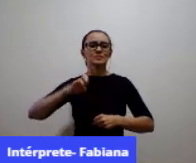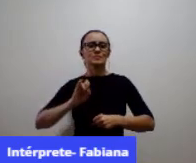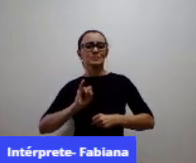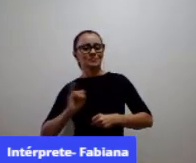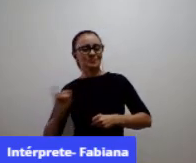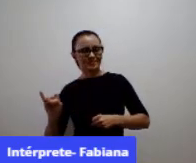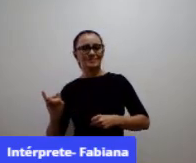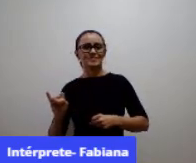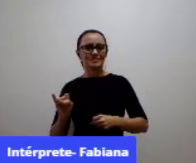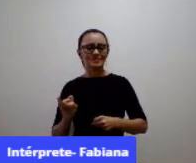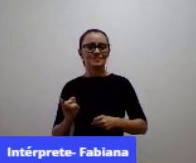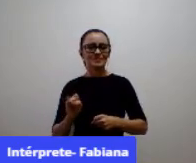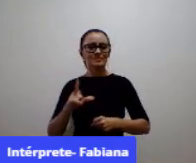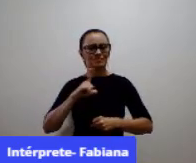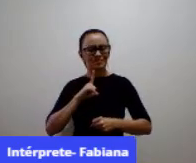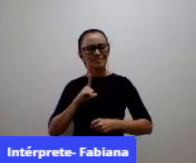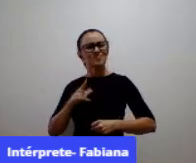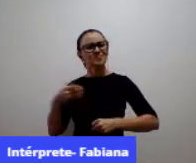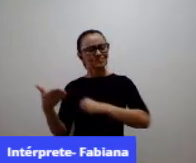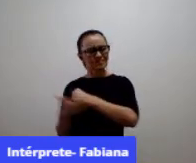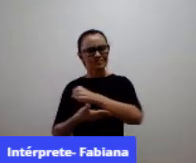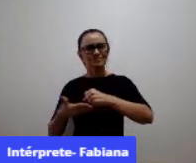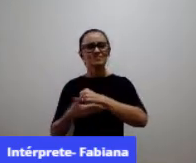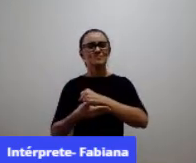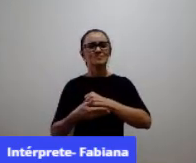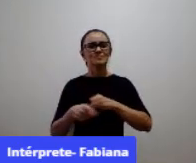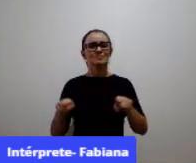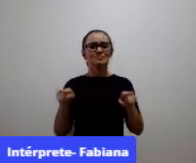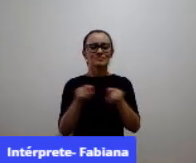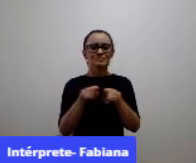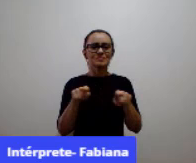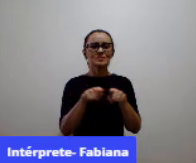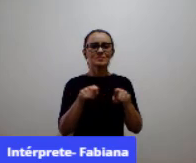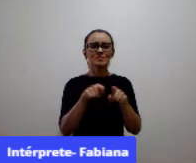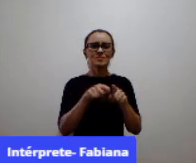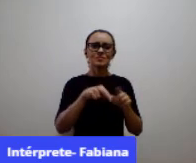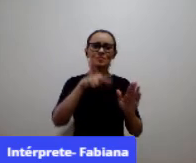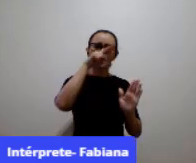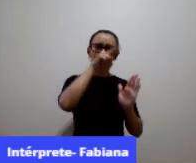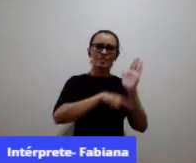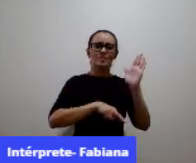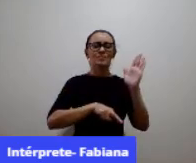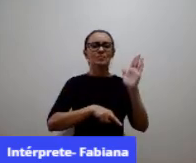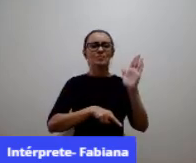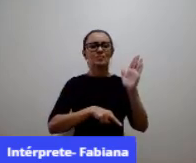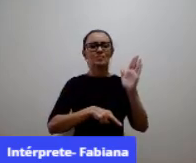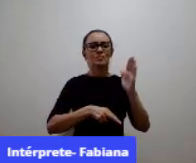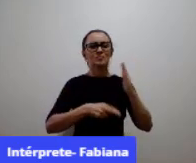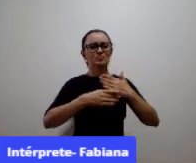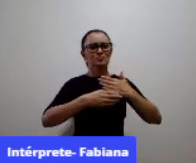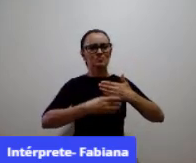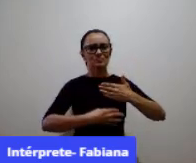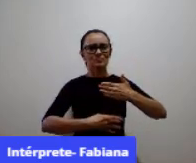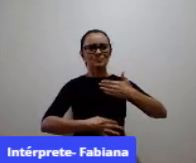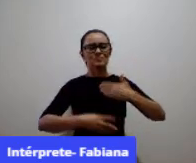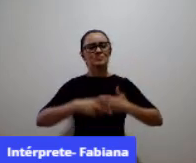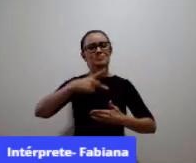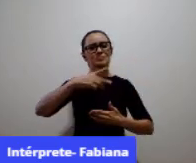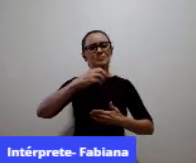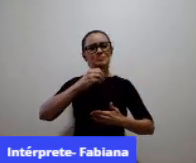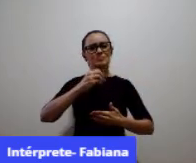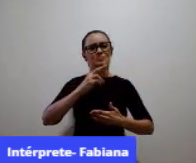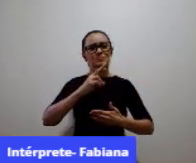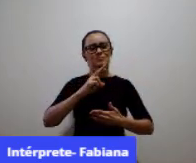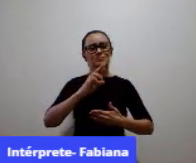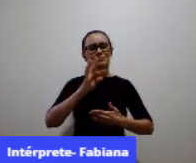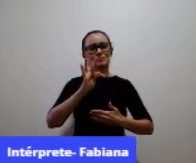com uma fundamentação, existe o relatório, o portfólio com uma fundamentação. Então, nós temos níveis de